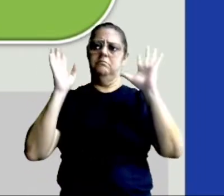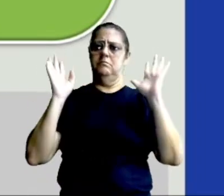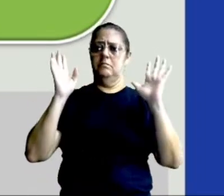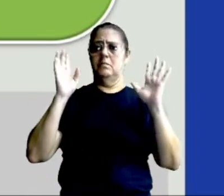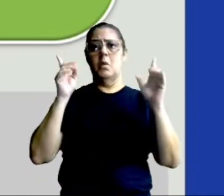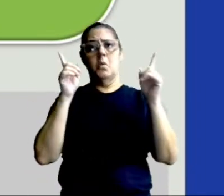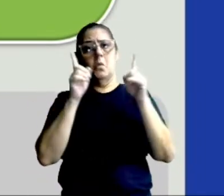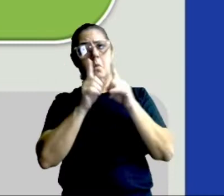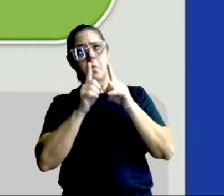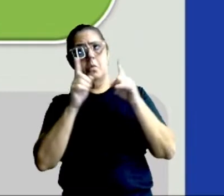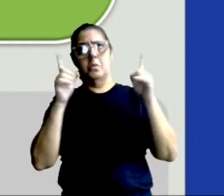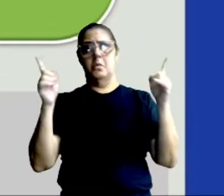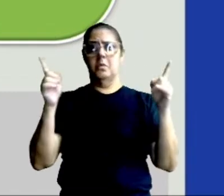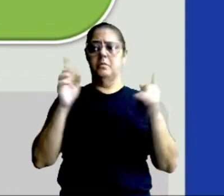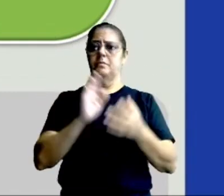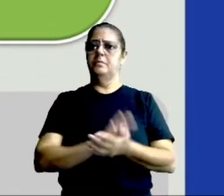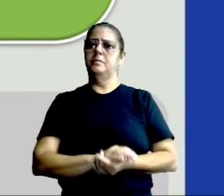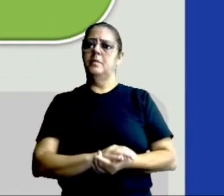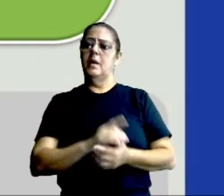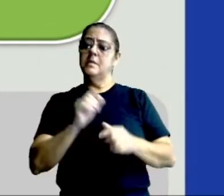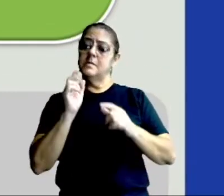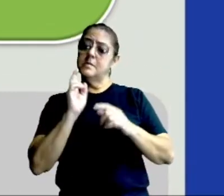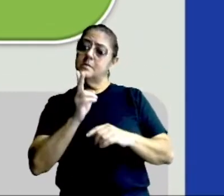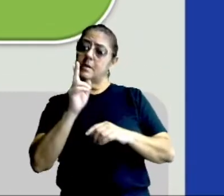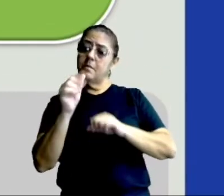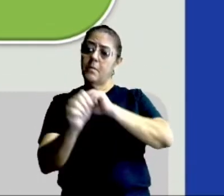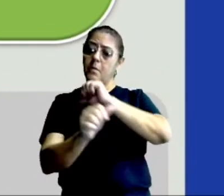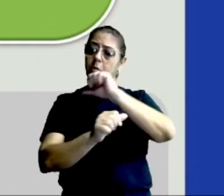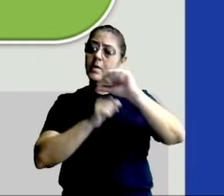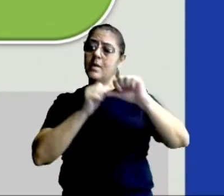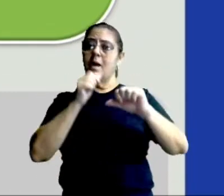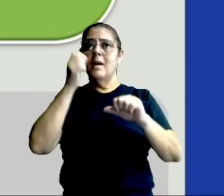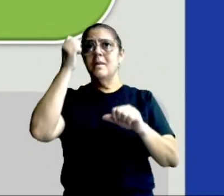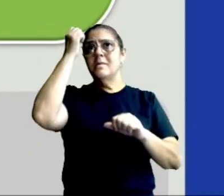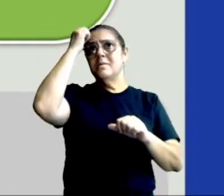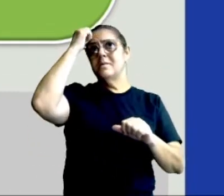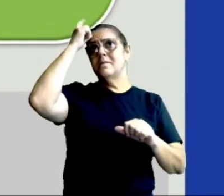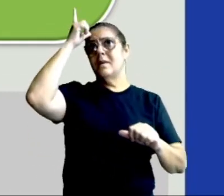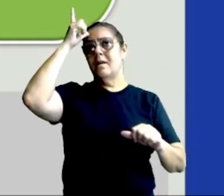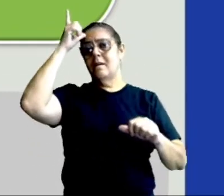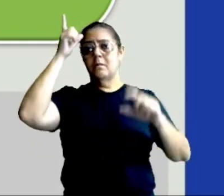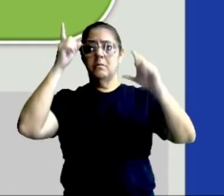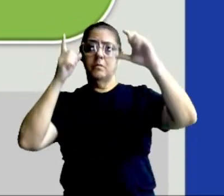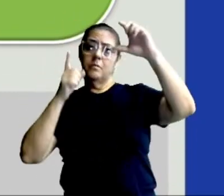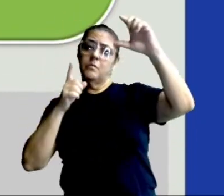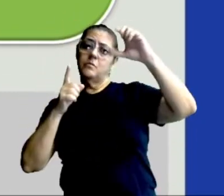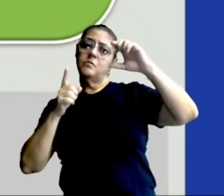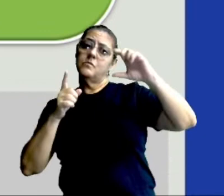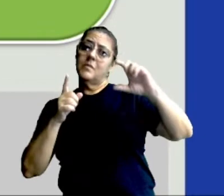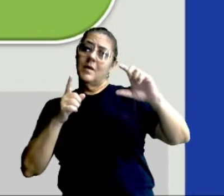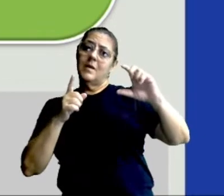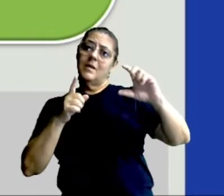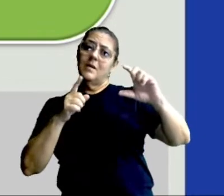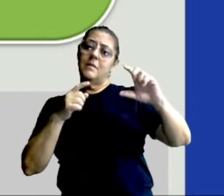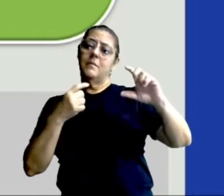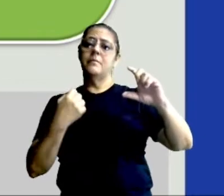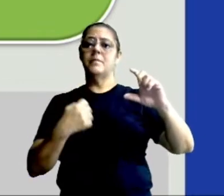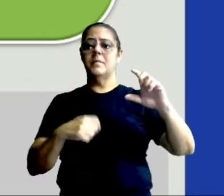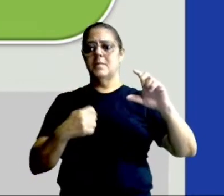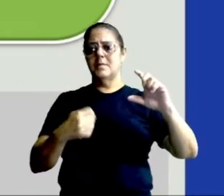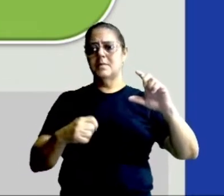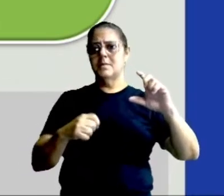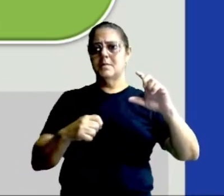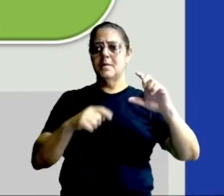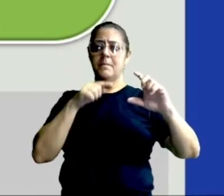é também ó cada vez que mudamos de ideia ou seja cada vez que trocamos e parágrafo mudamos e parágrafo